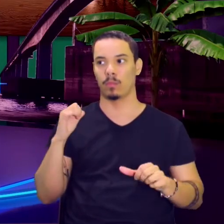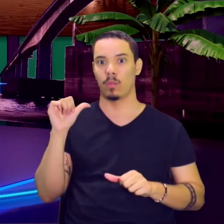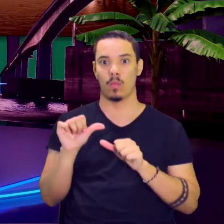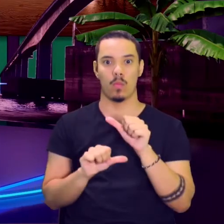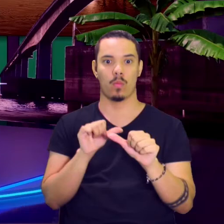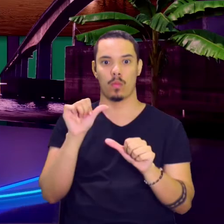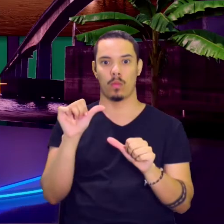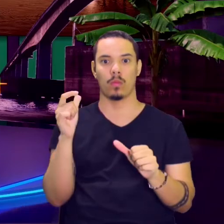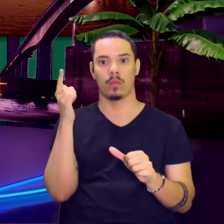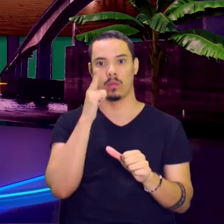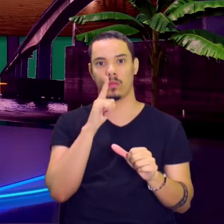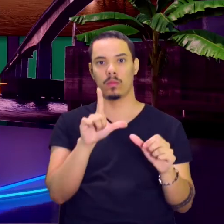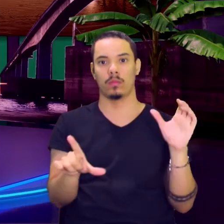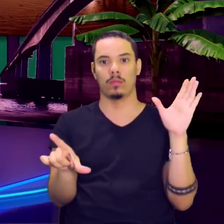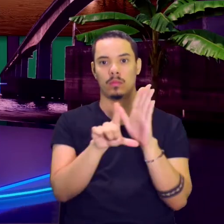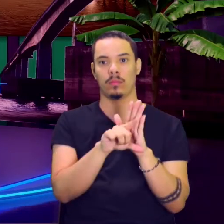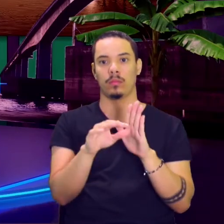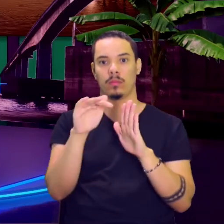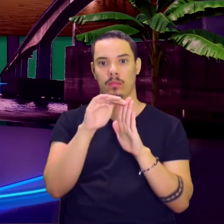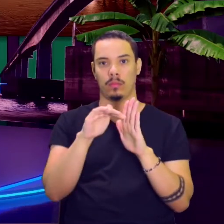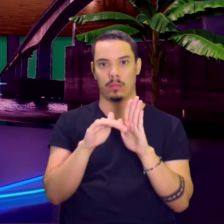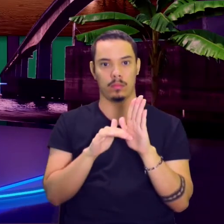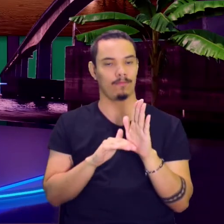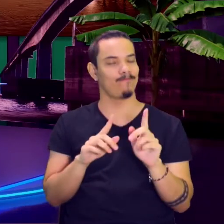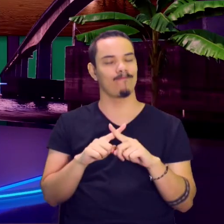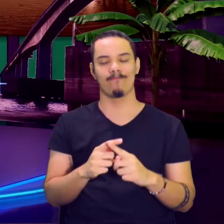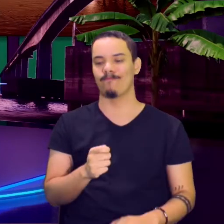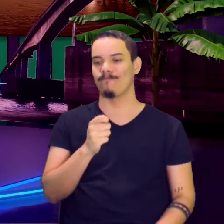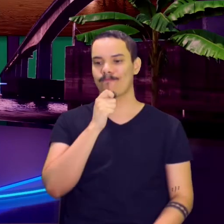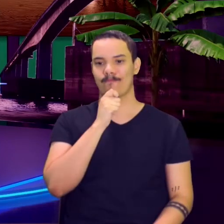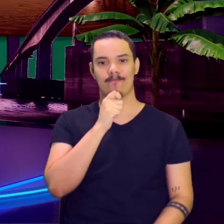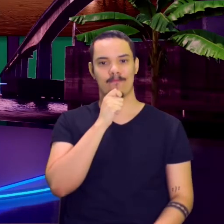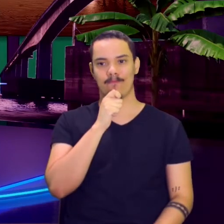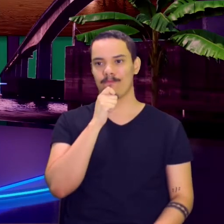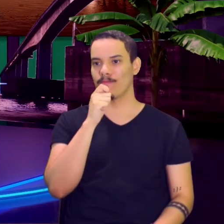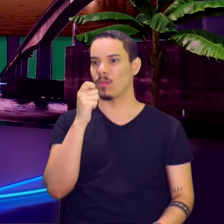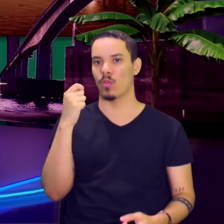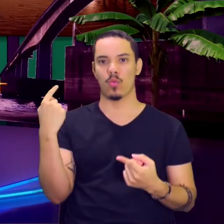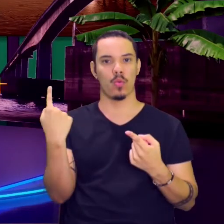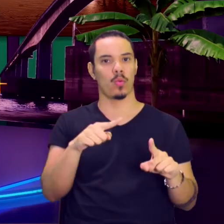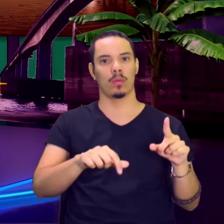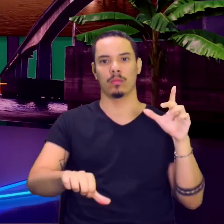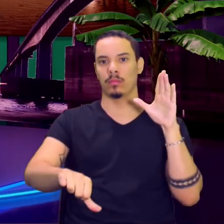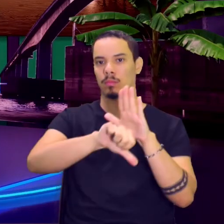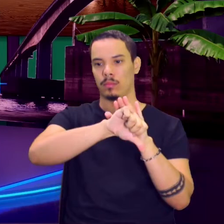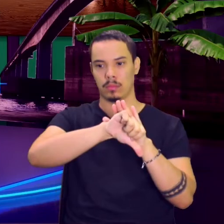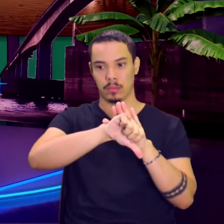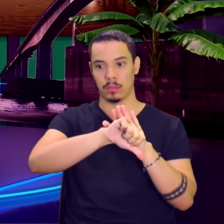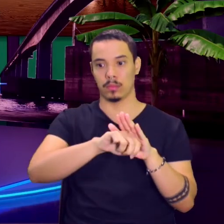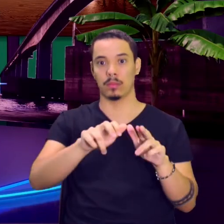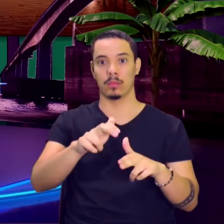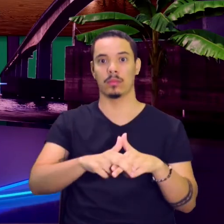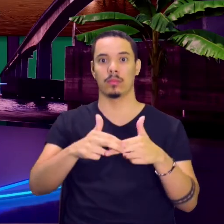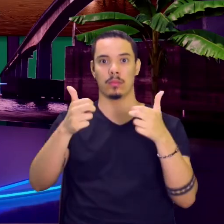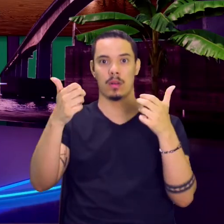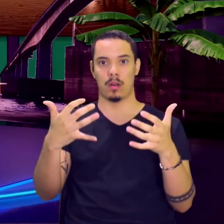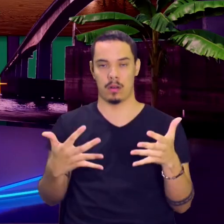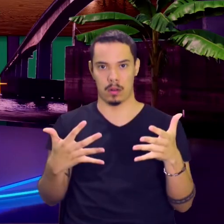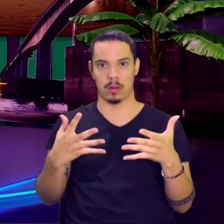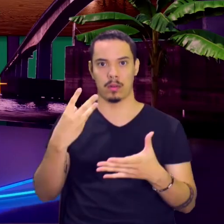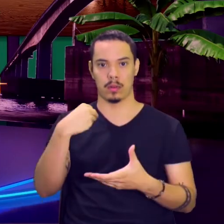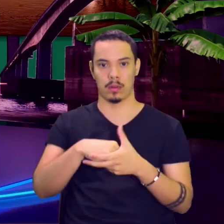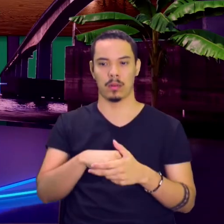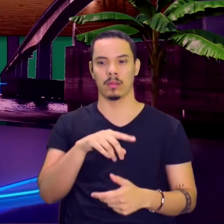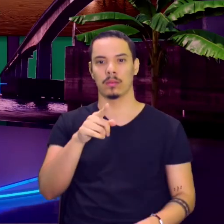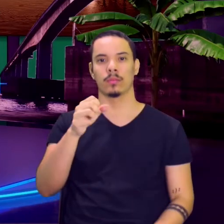que se legalize. No entanto, ainda é ilegal. O que acontece? Quando você tira divisas, você